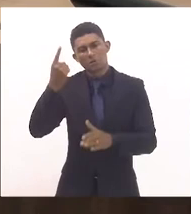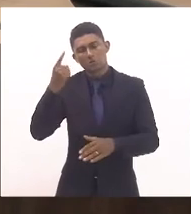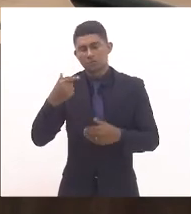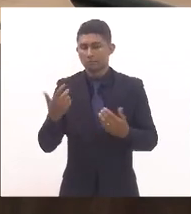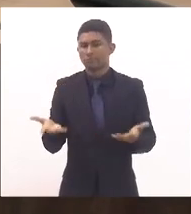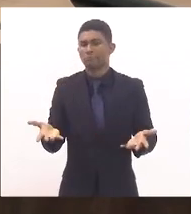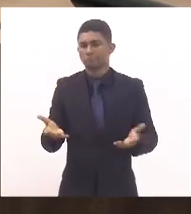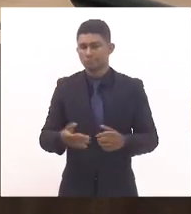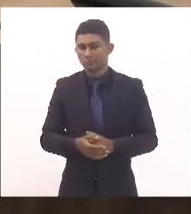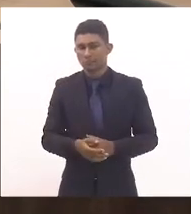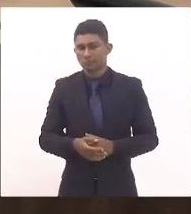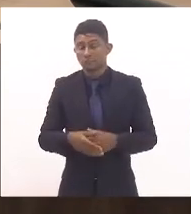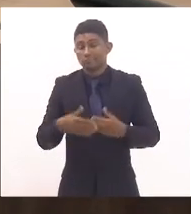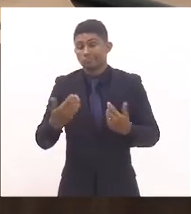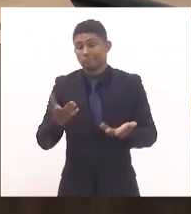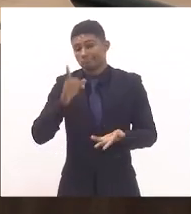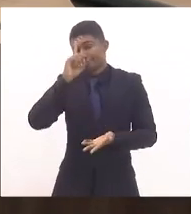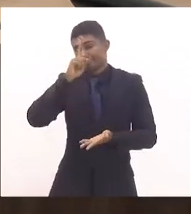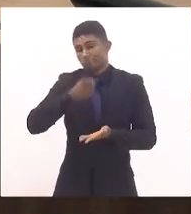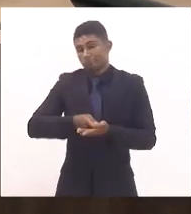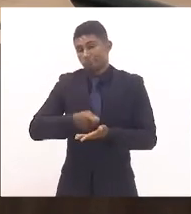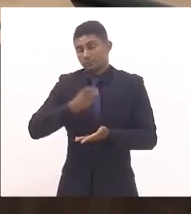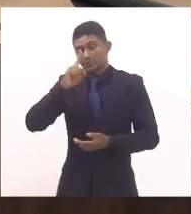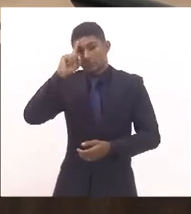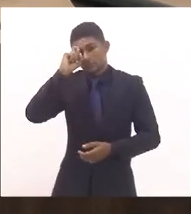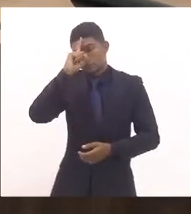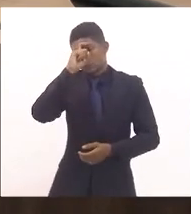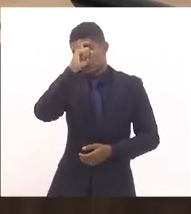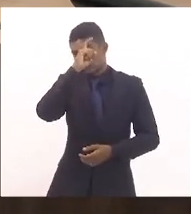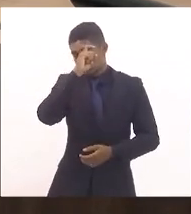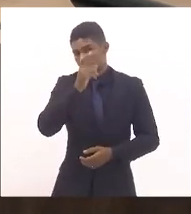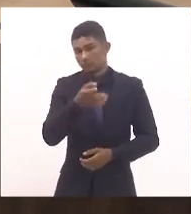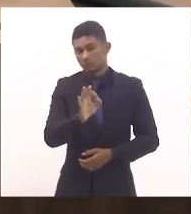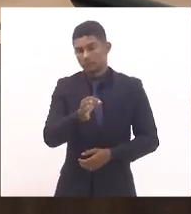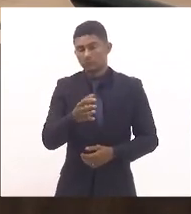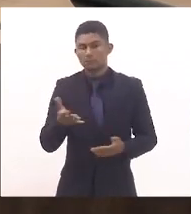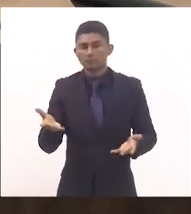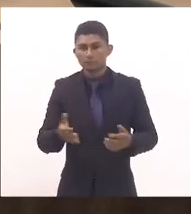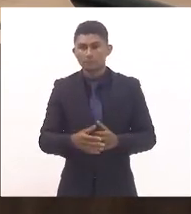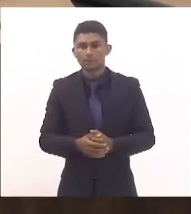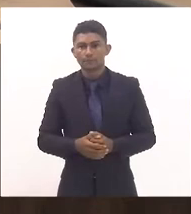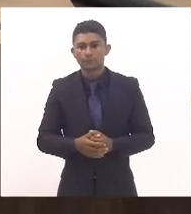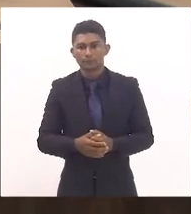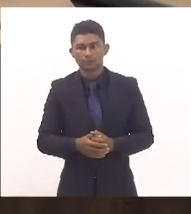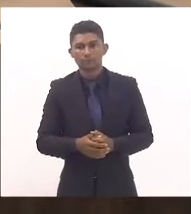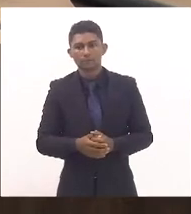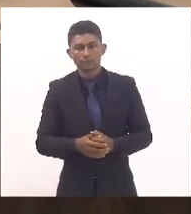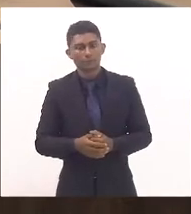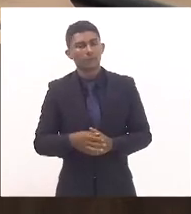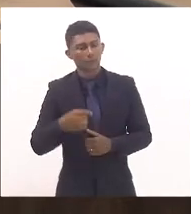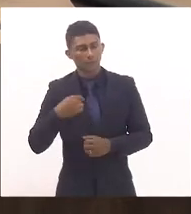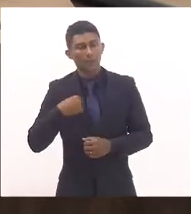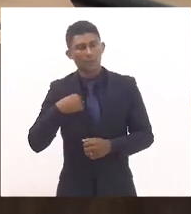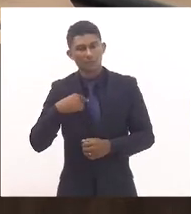uma decisão difícil. Né? Vossa Excelência ouviu, estava ali,